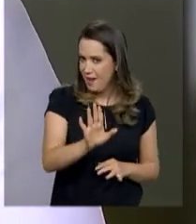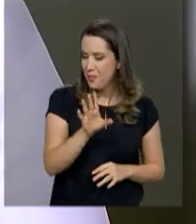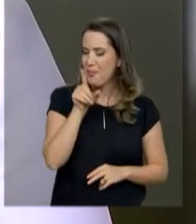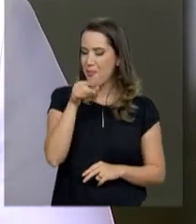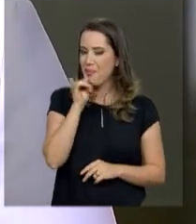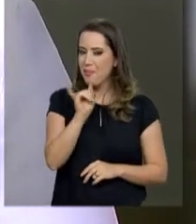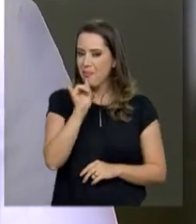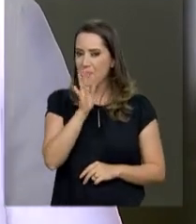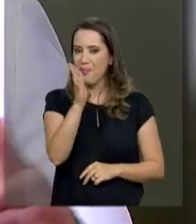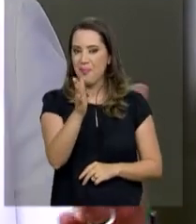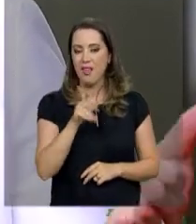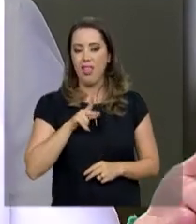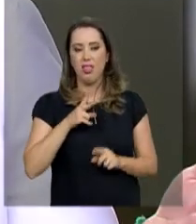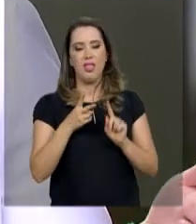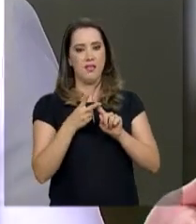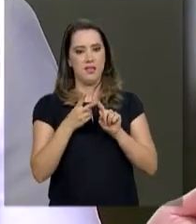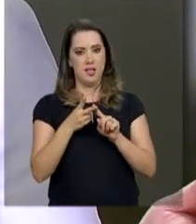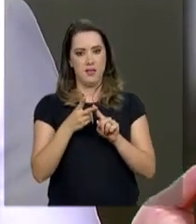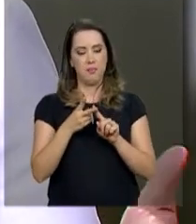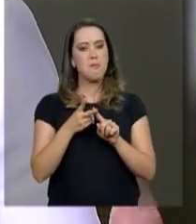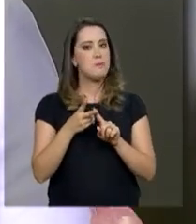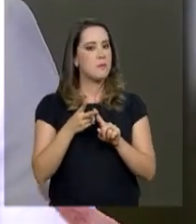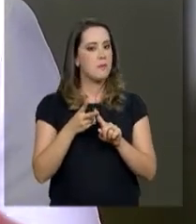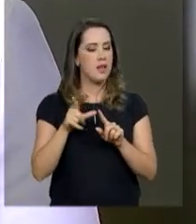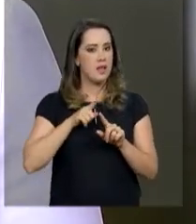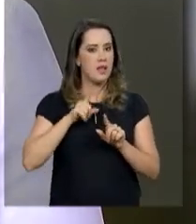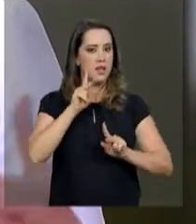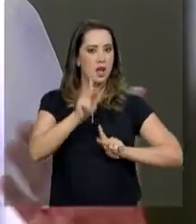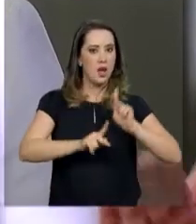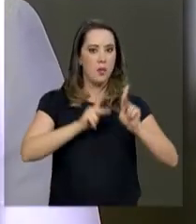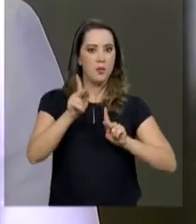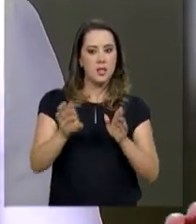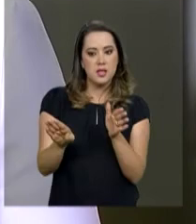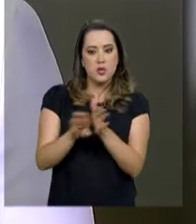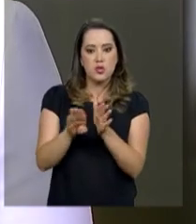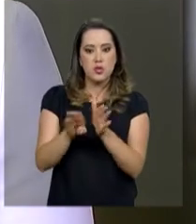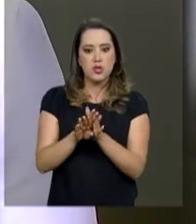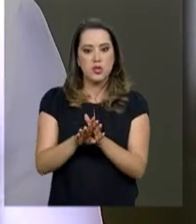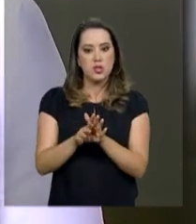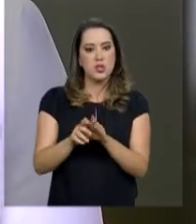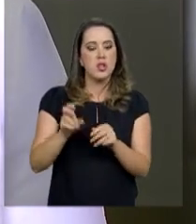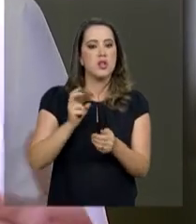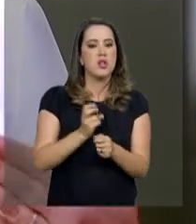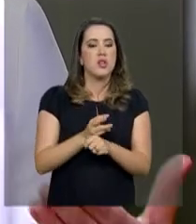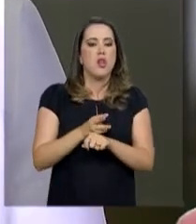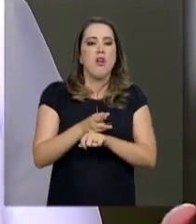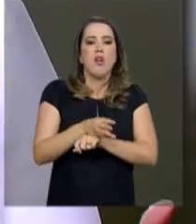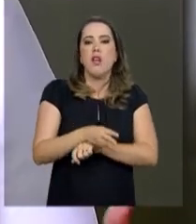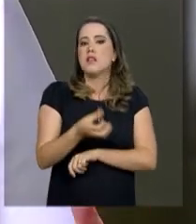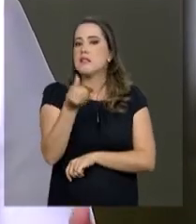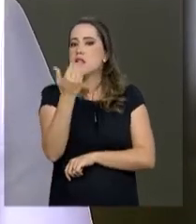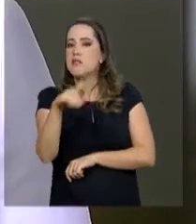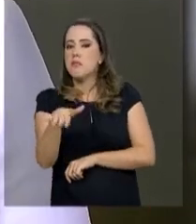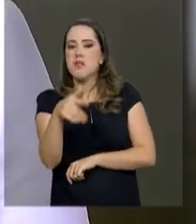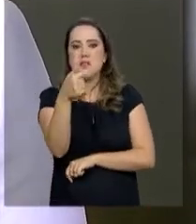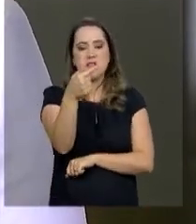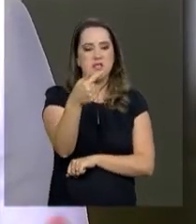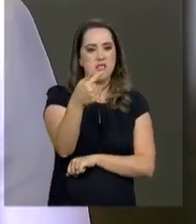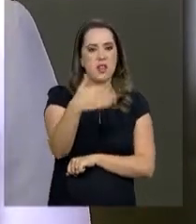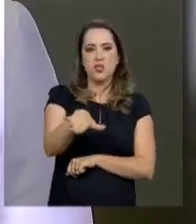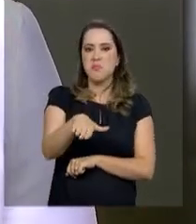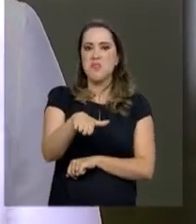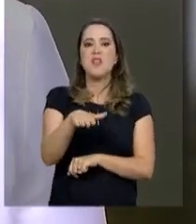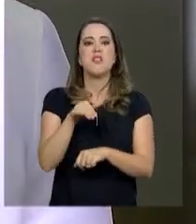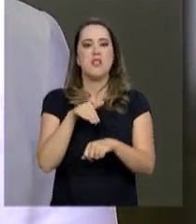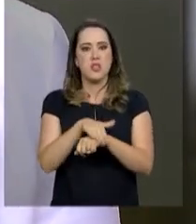é nós vamos ter a gente tem uma população grande que chega no desfile muito cedo então por volta de 6 e 6 7 horas da manhã as pessoas